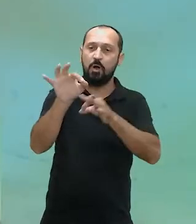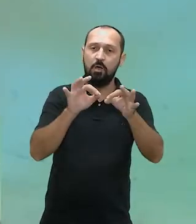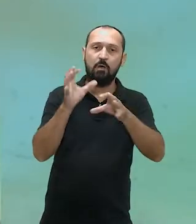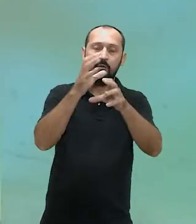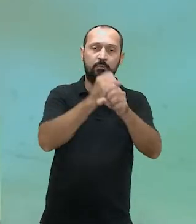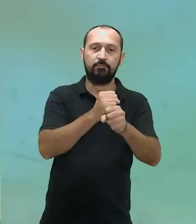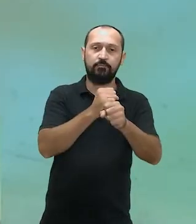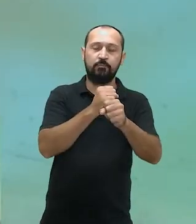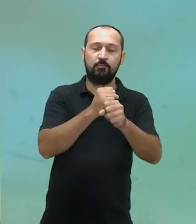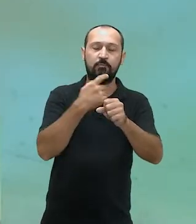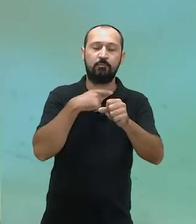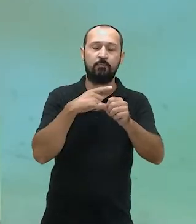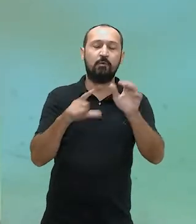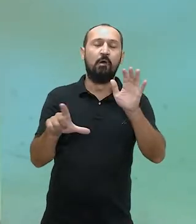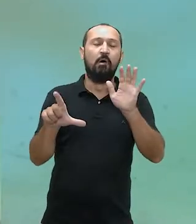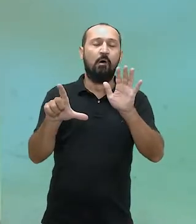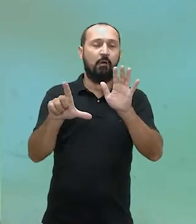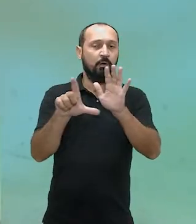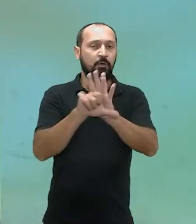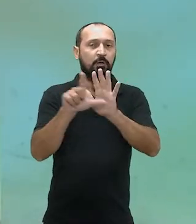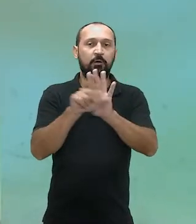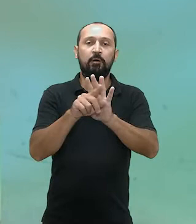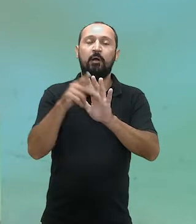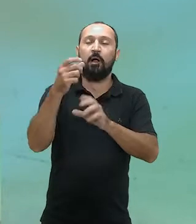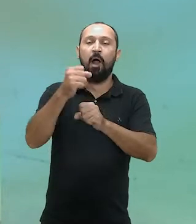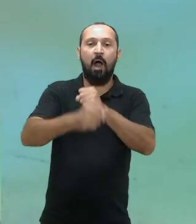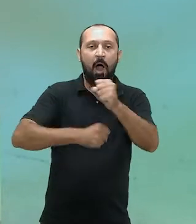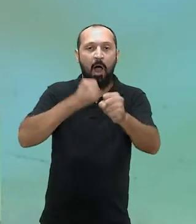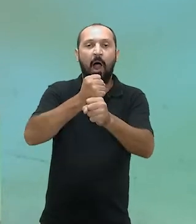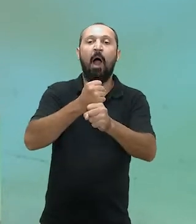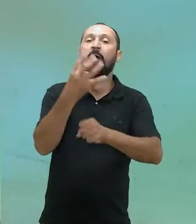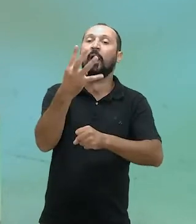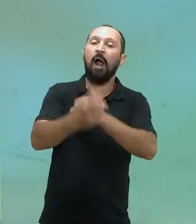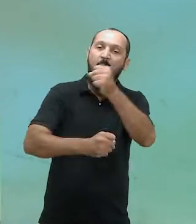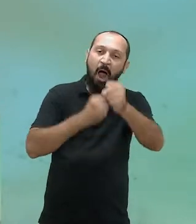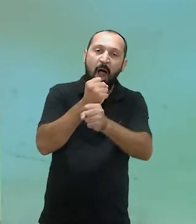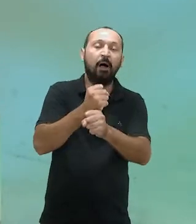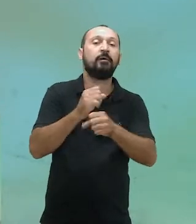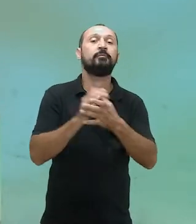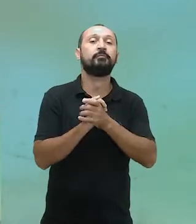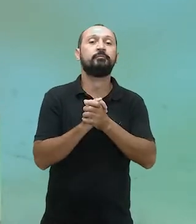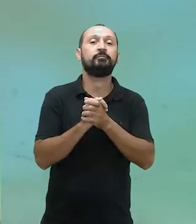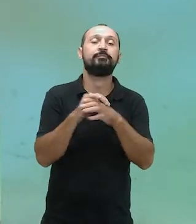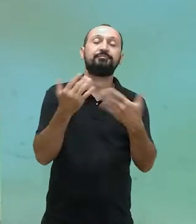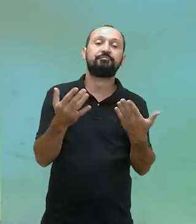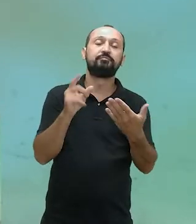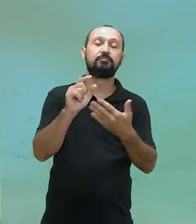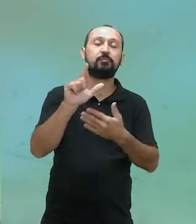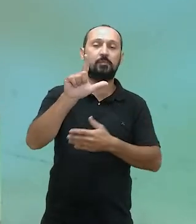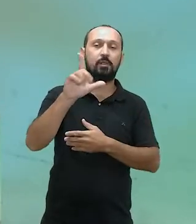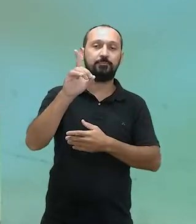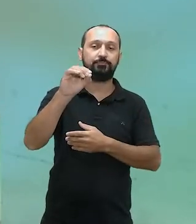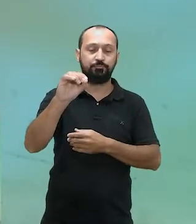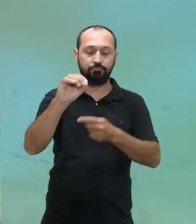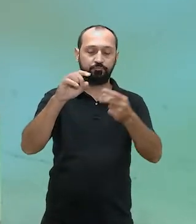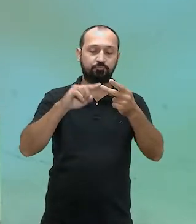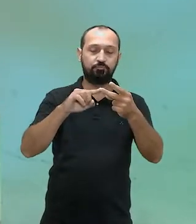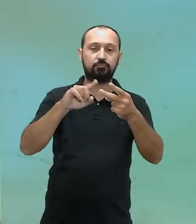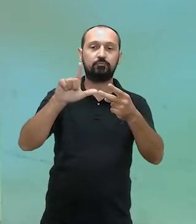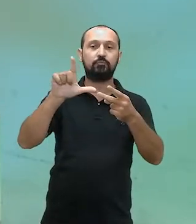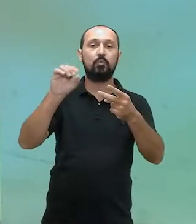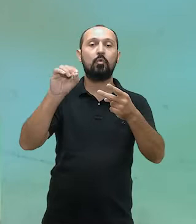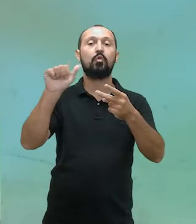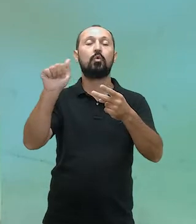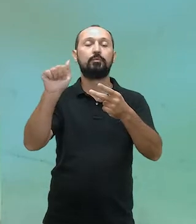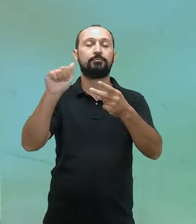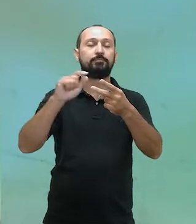plano plurianual, pelo próprio nome, a gente vê que ele tem um prazo dilatado aí, né? E a LDO e a LOA, a Lei de